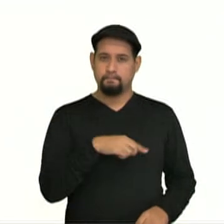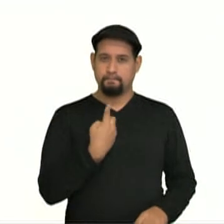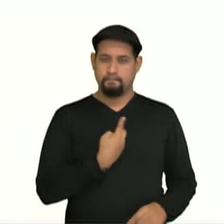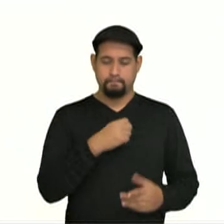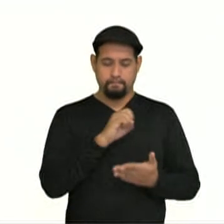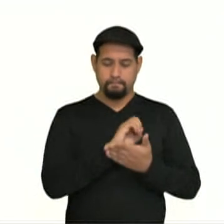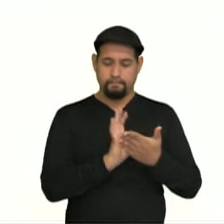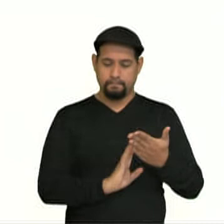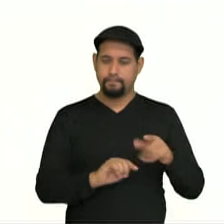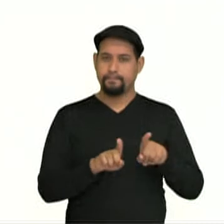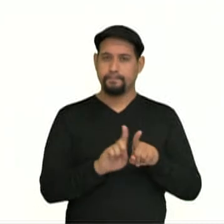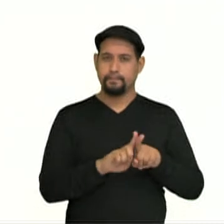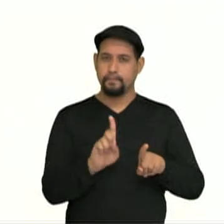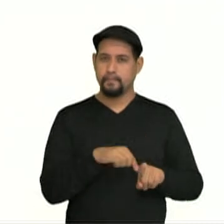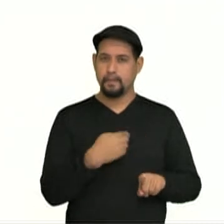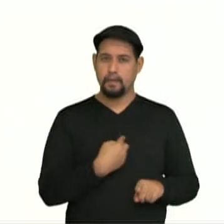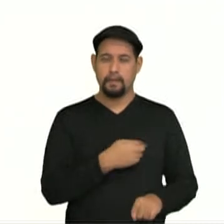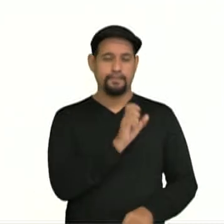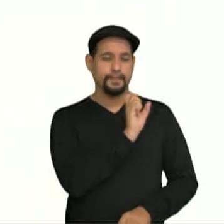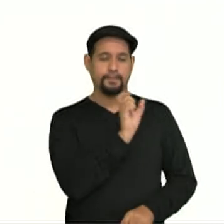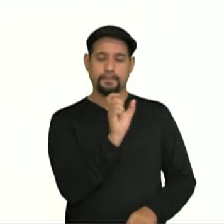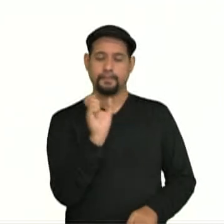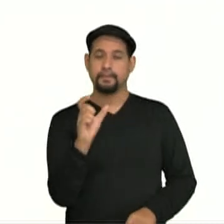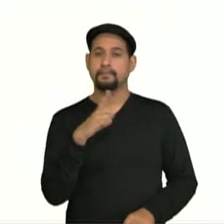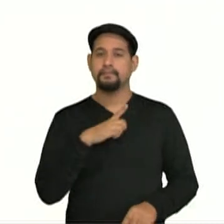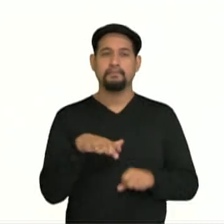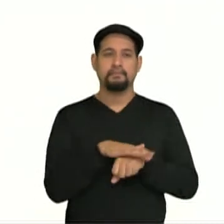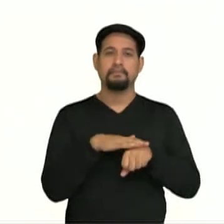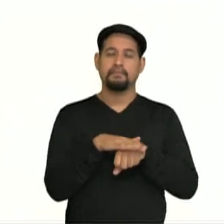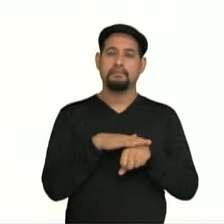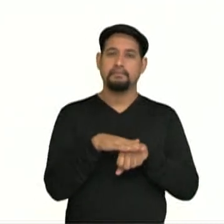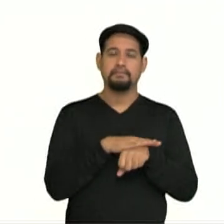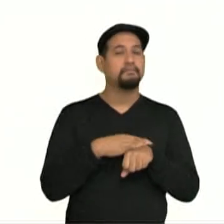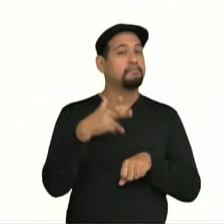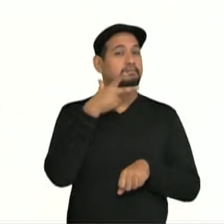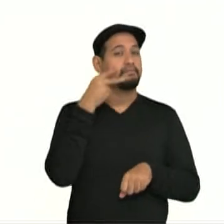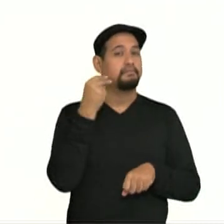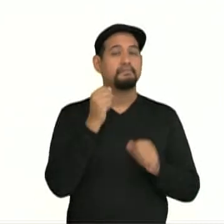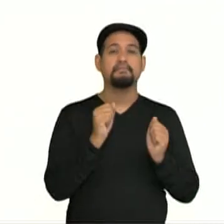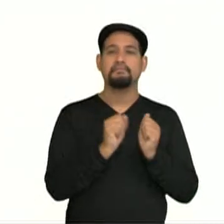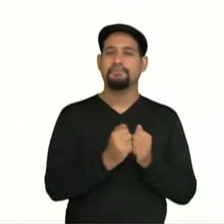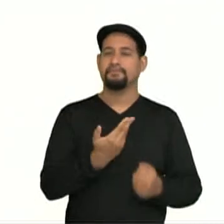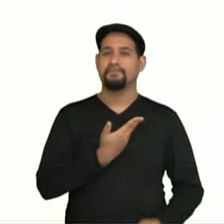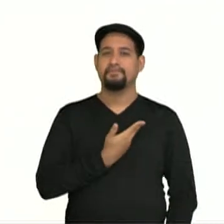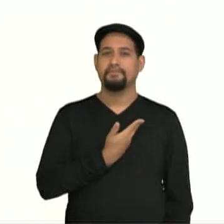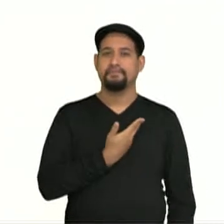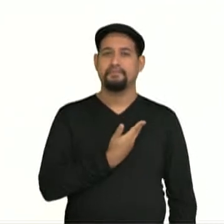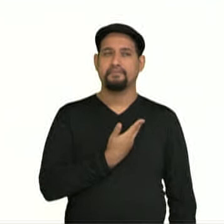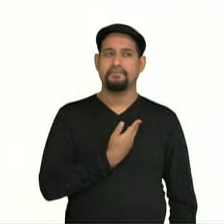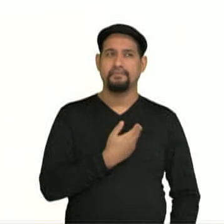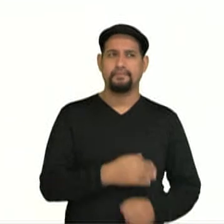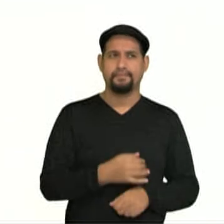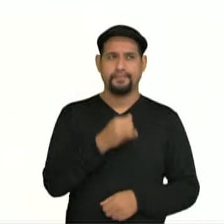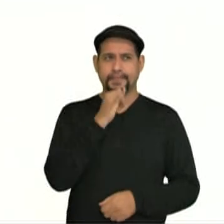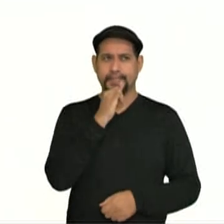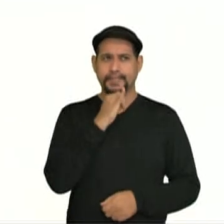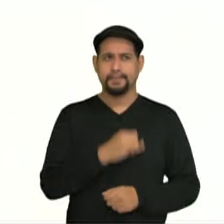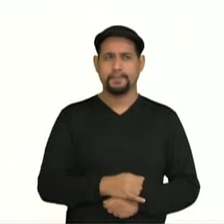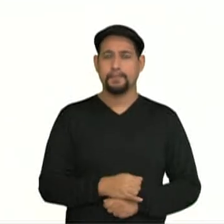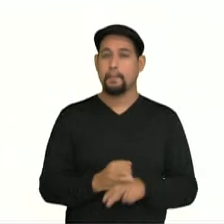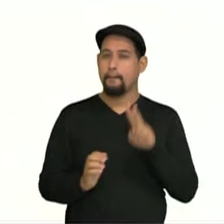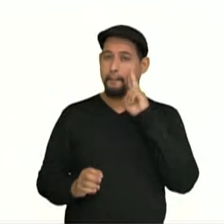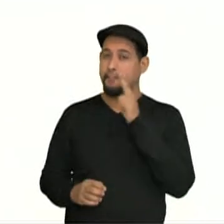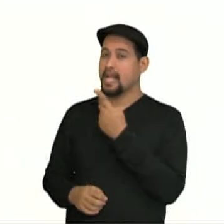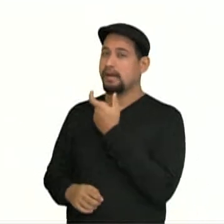tirinha, continuando os nossos quadrinhos, nós temos a conversa, então, de Garfield com um amigo. I don't suppose you